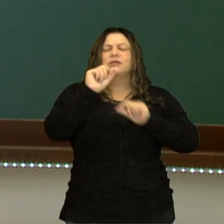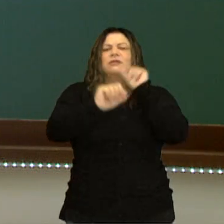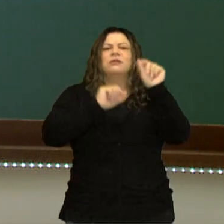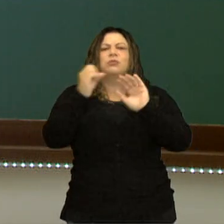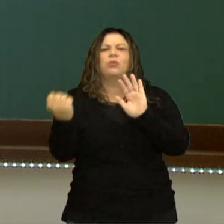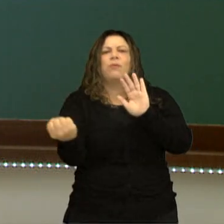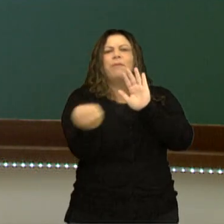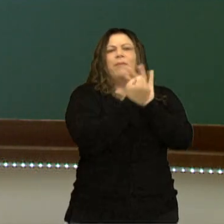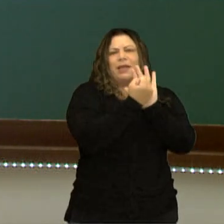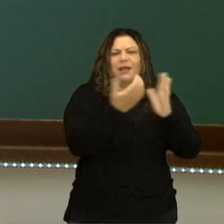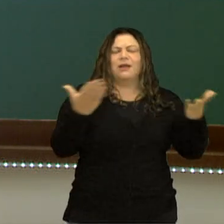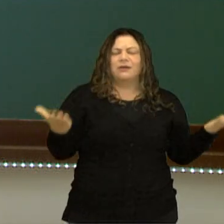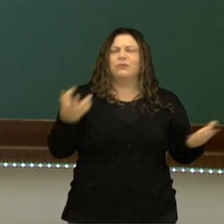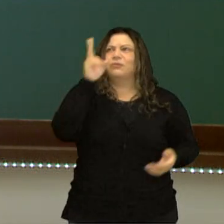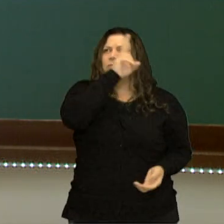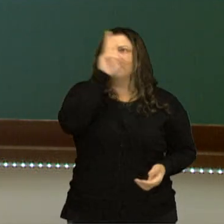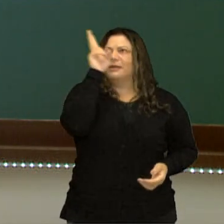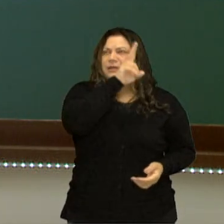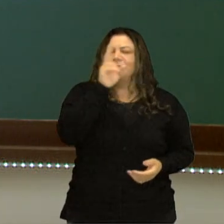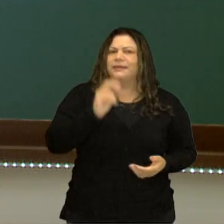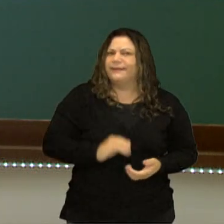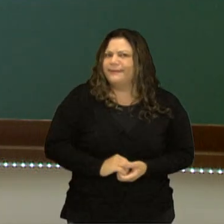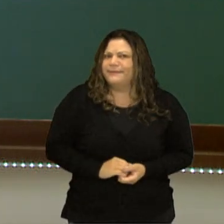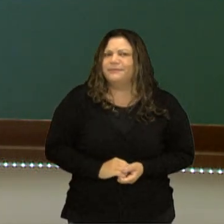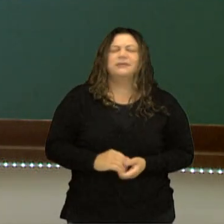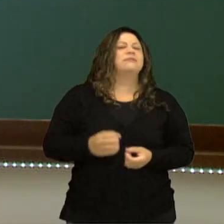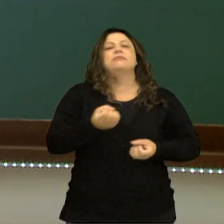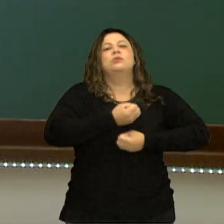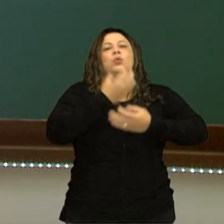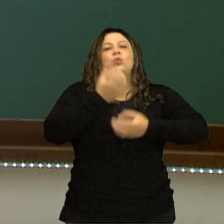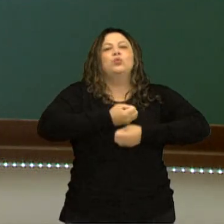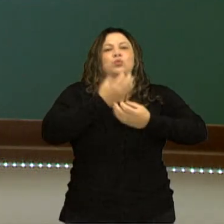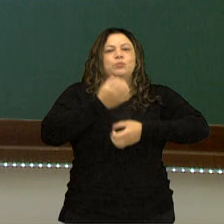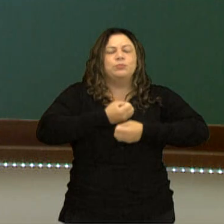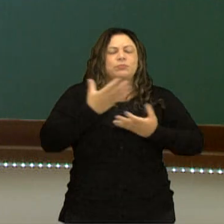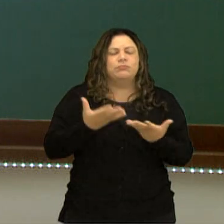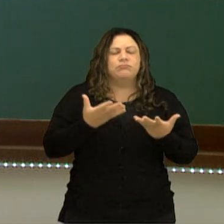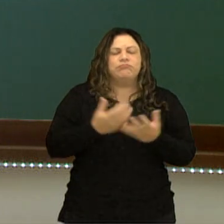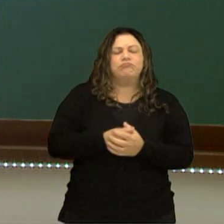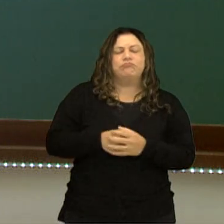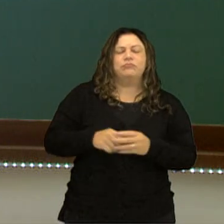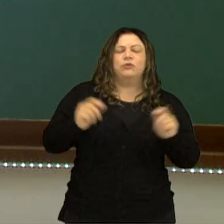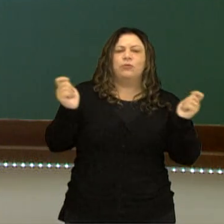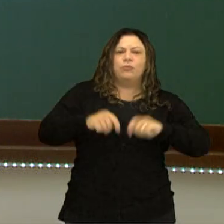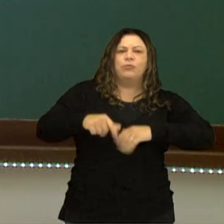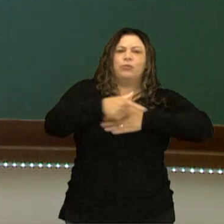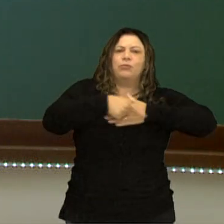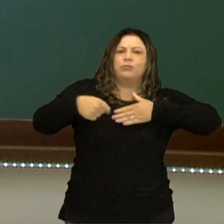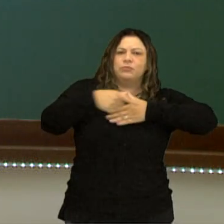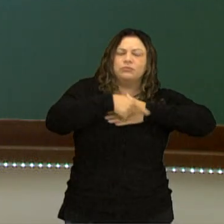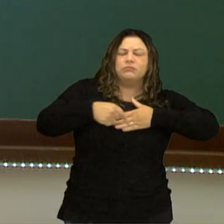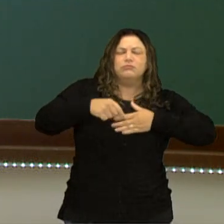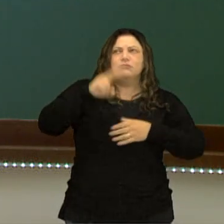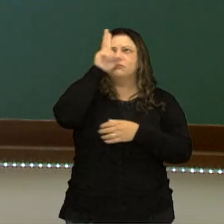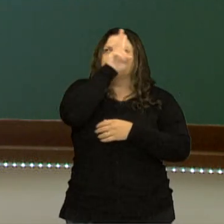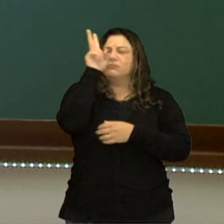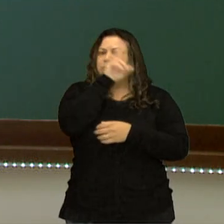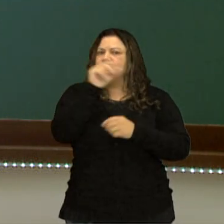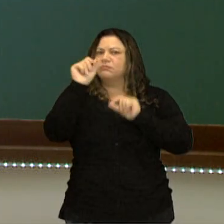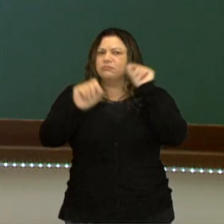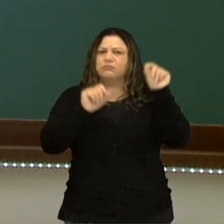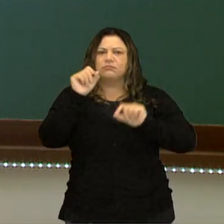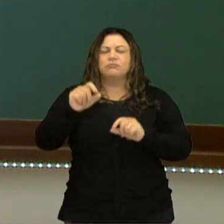você se lembra de algum verso, ou então do poeta? Isso mesmo. Você consegue citar um poeta